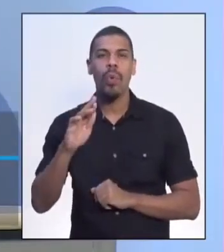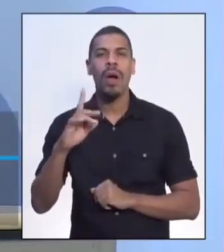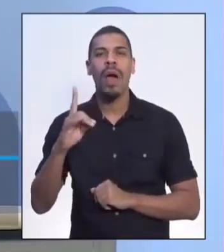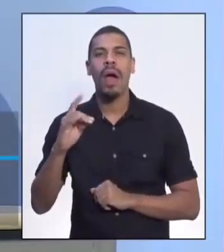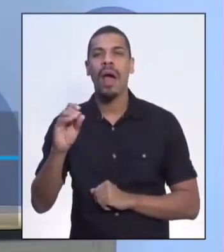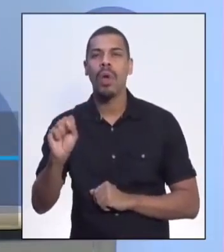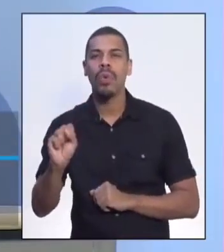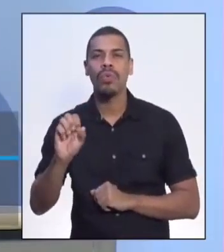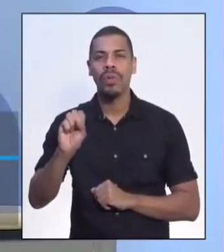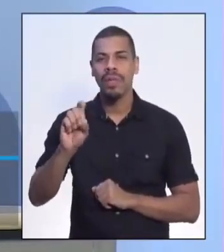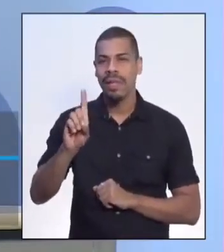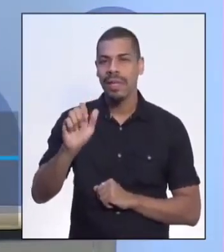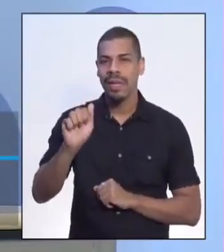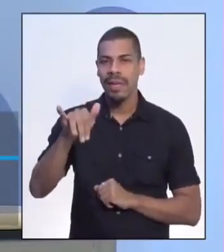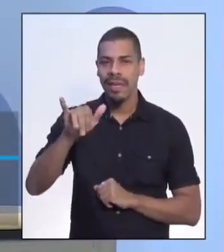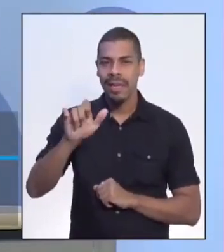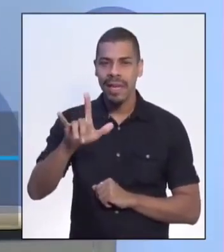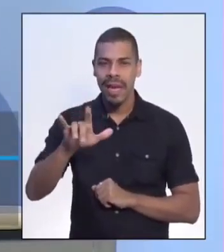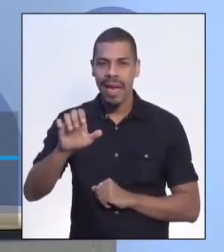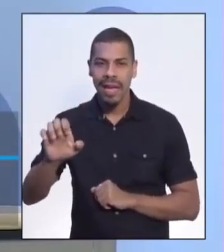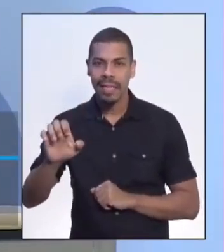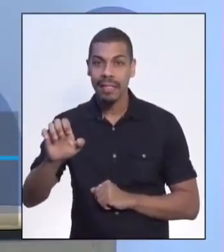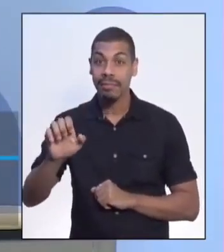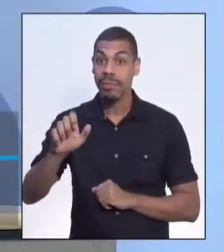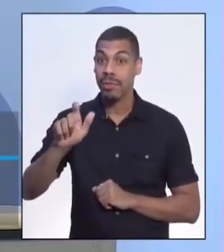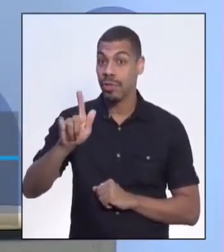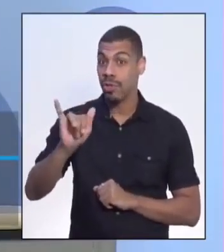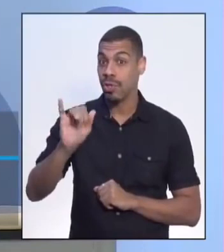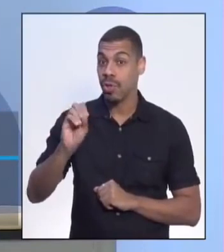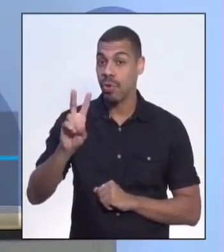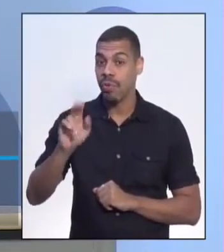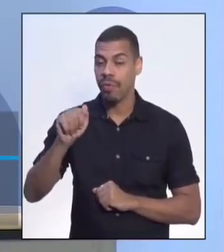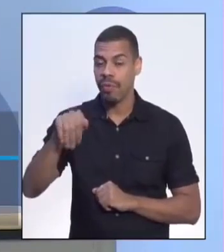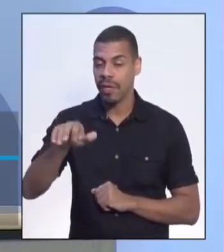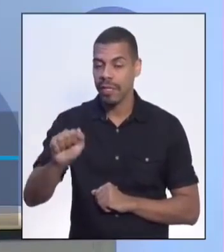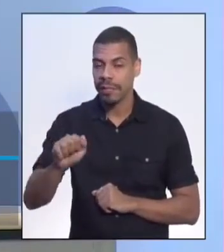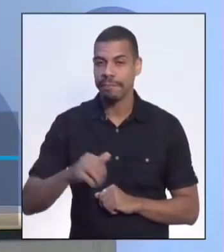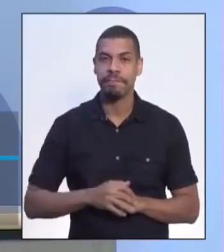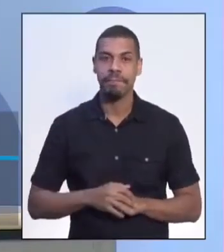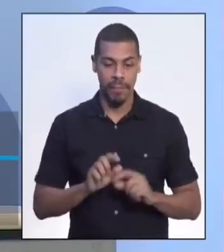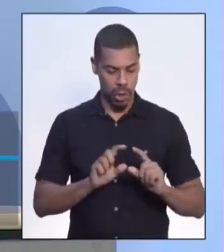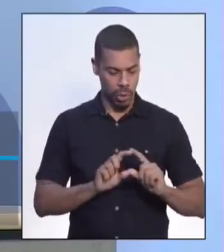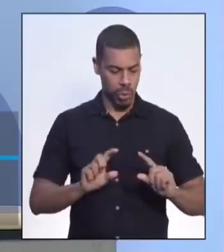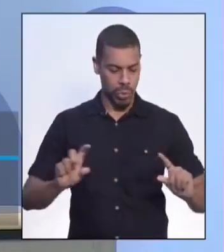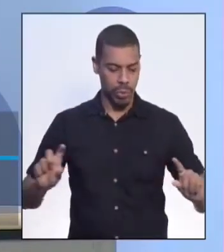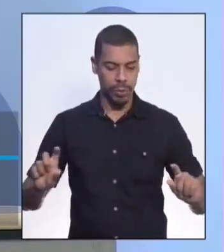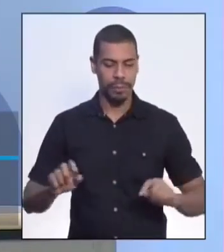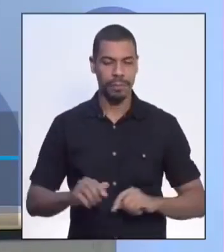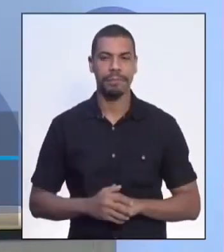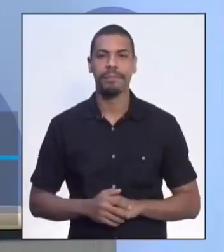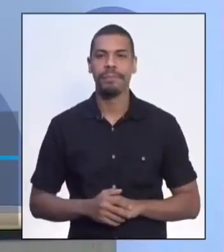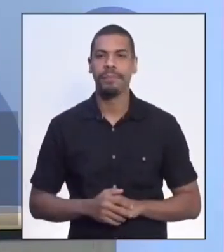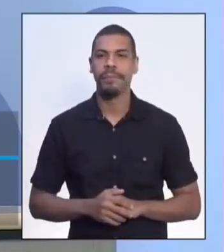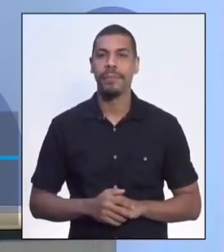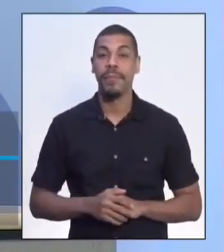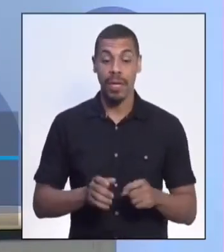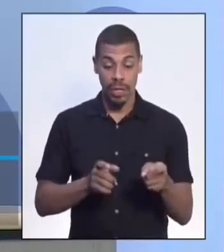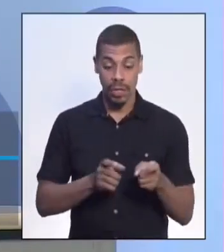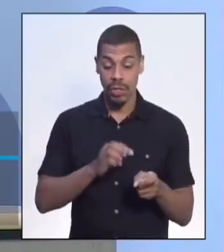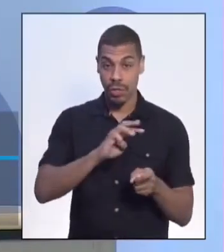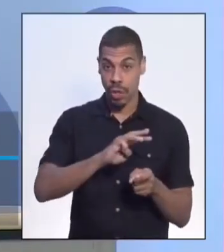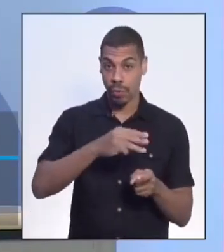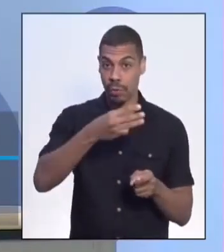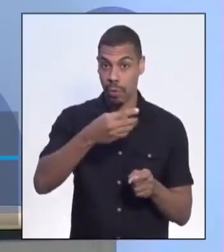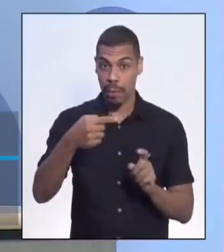Victor, a Daniele, a Raquel e a Giovana. E agora a forma já completa, né, a reduzida, x ao cubo menos 2x